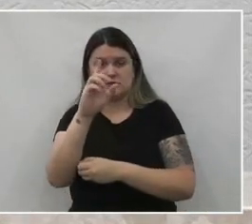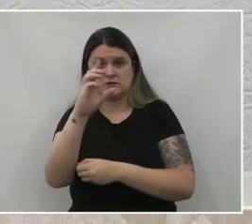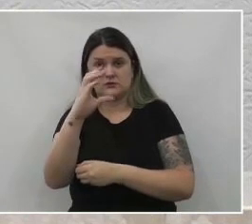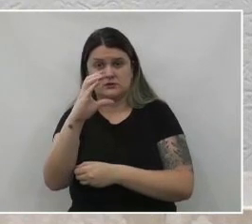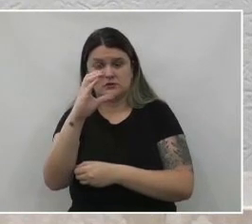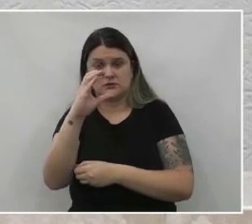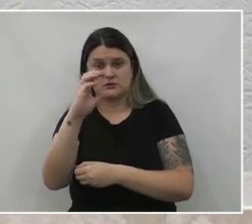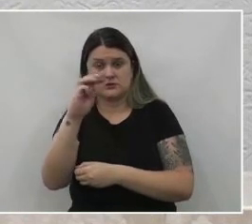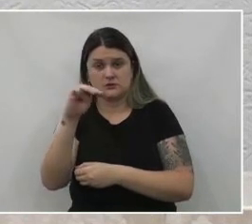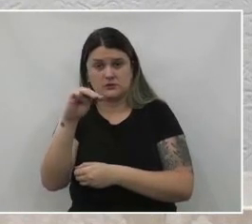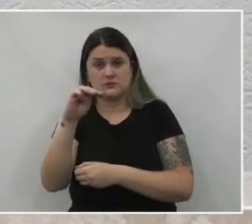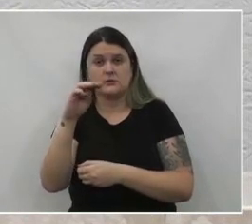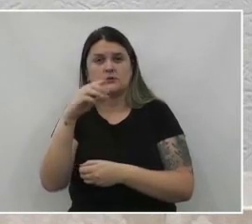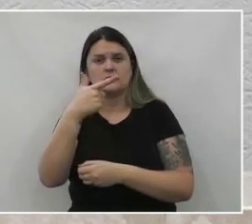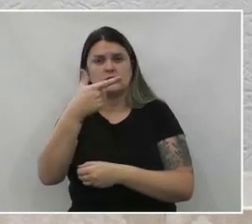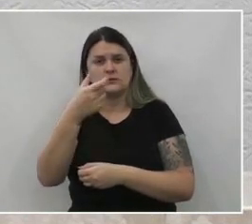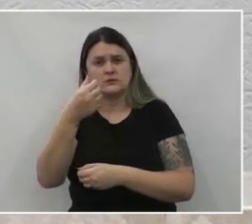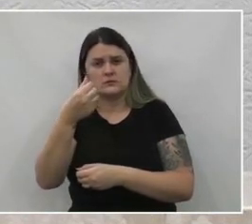número